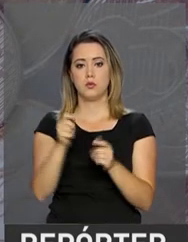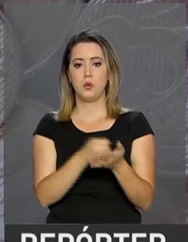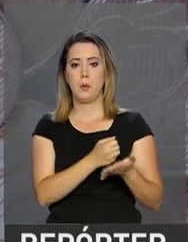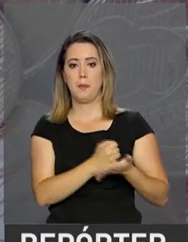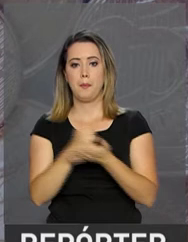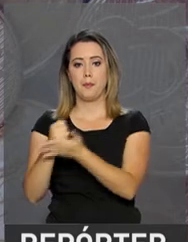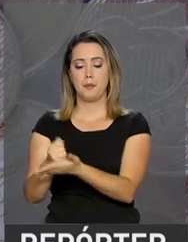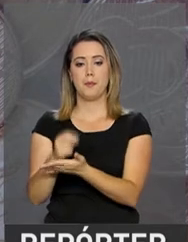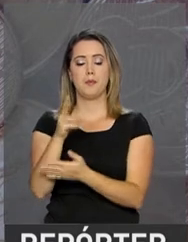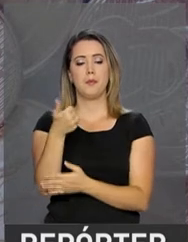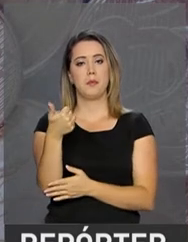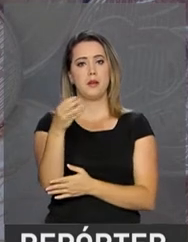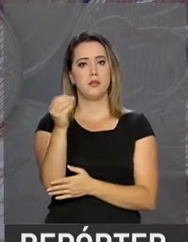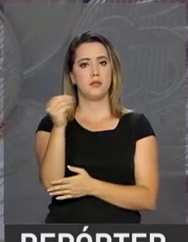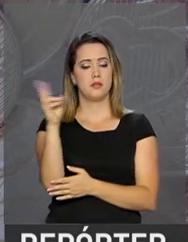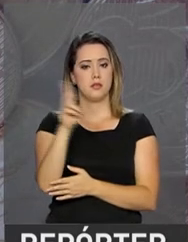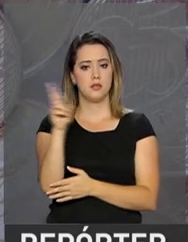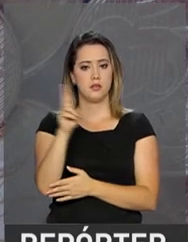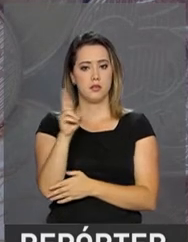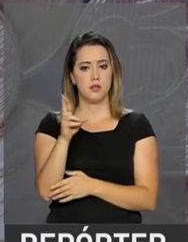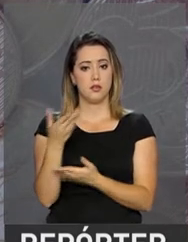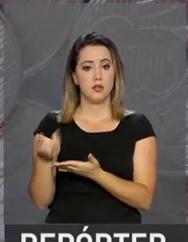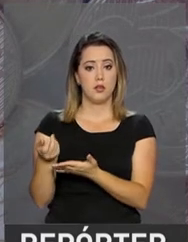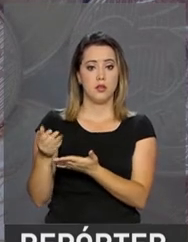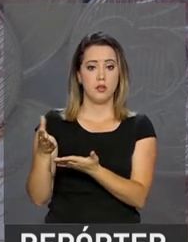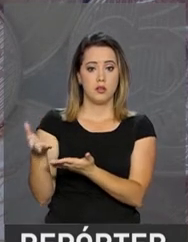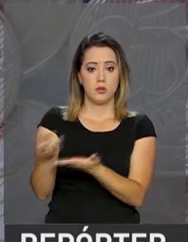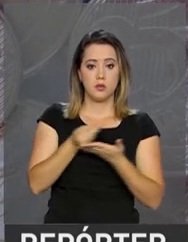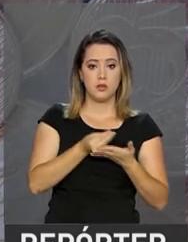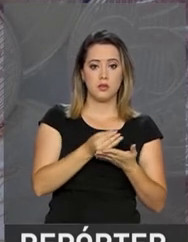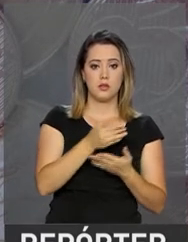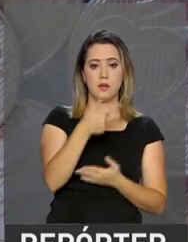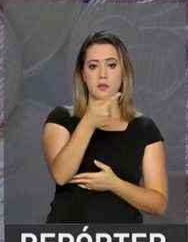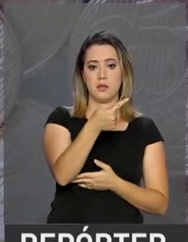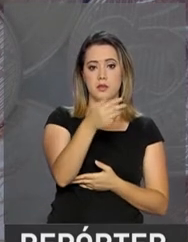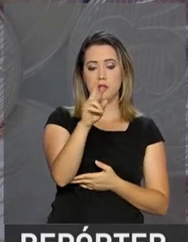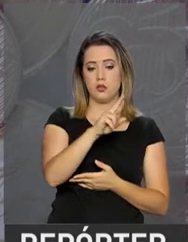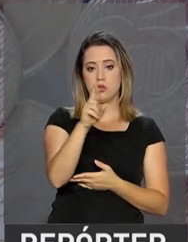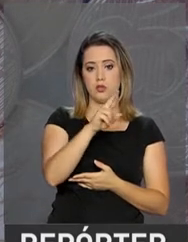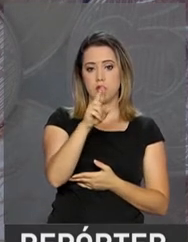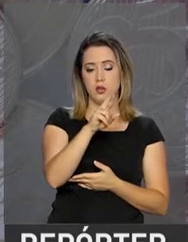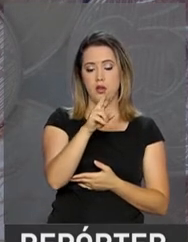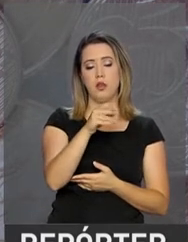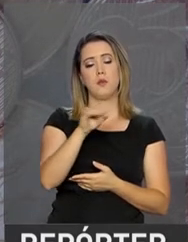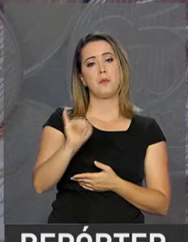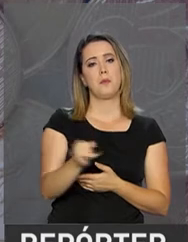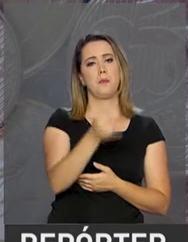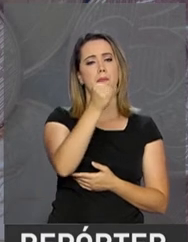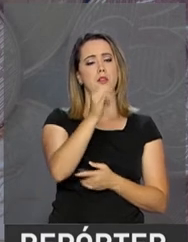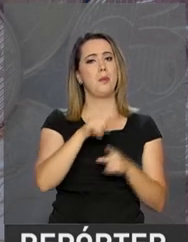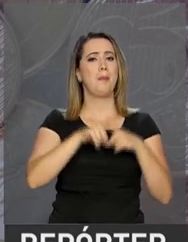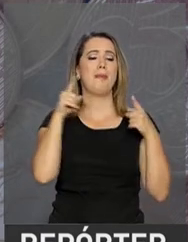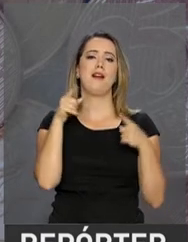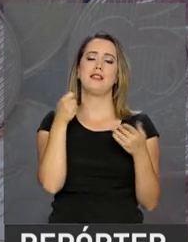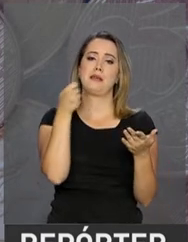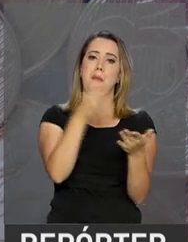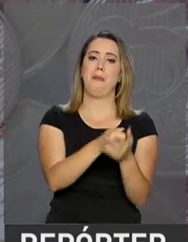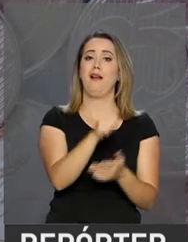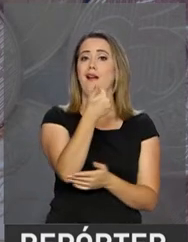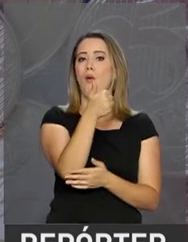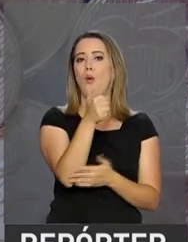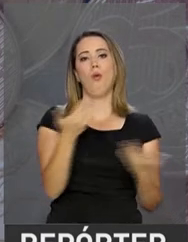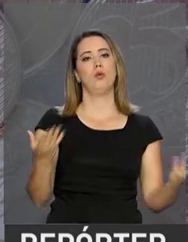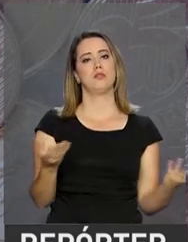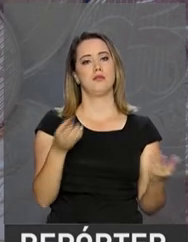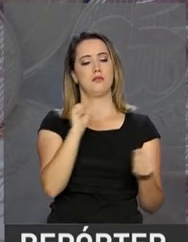bnds ele recebe sete reais de juros por esse empréstimo e paga 11 reais de juros no empréstimo que